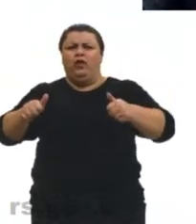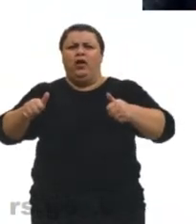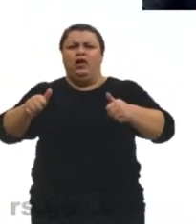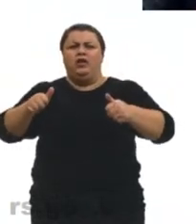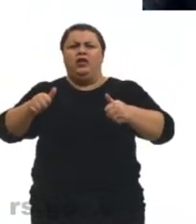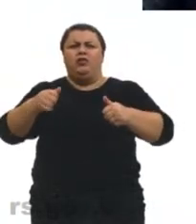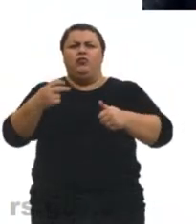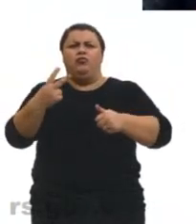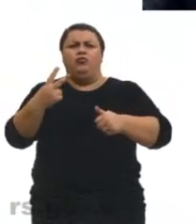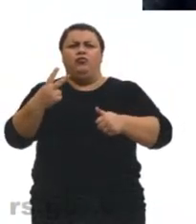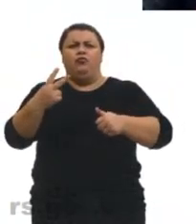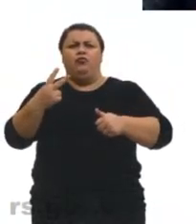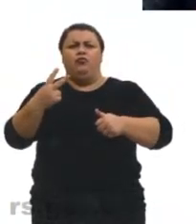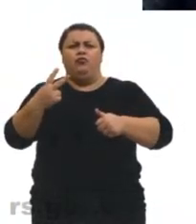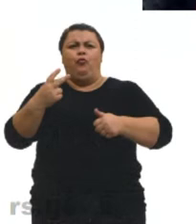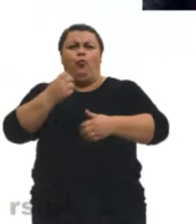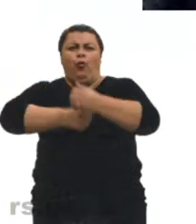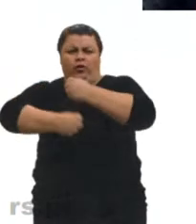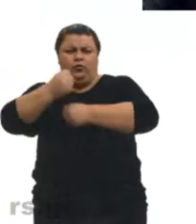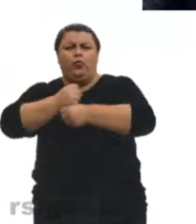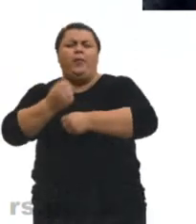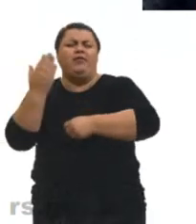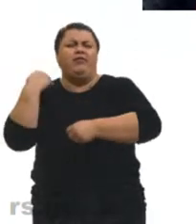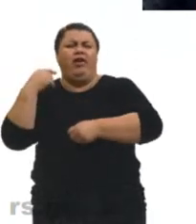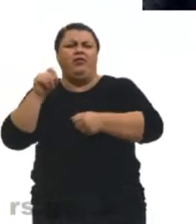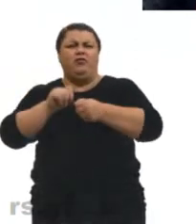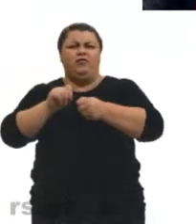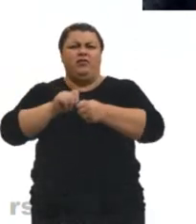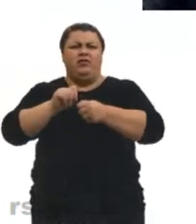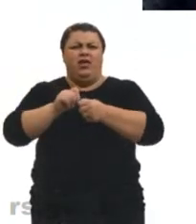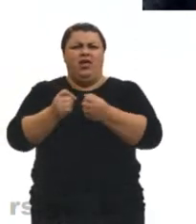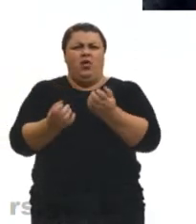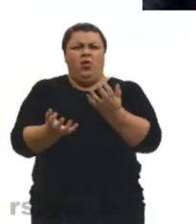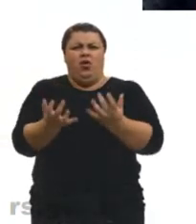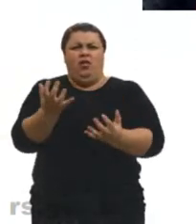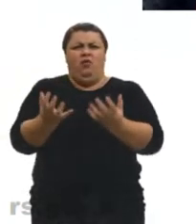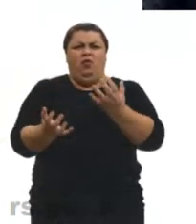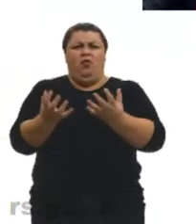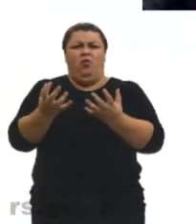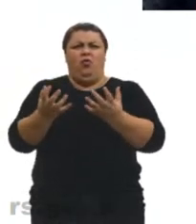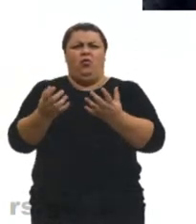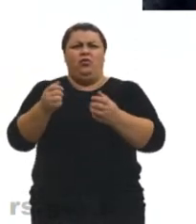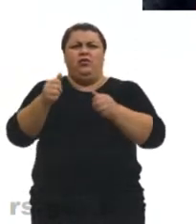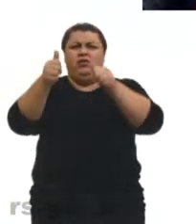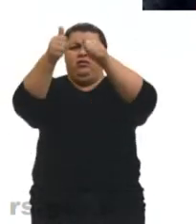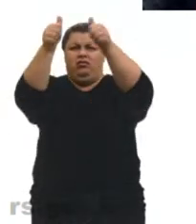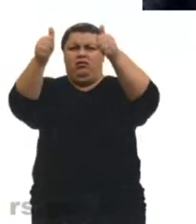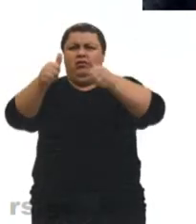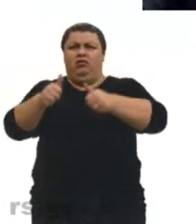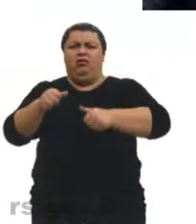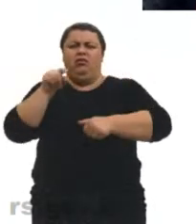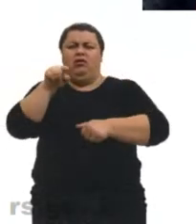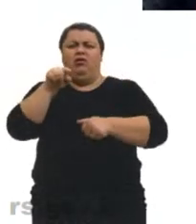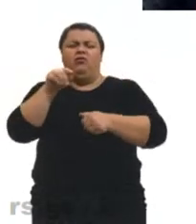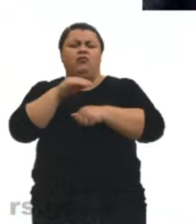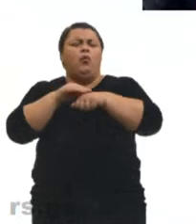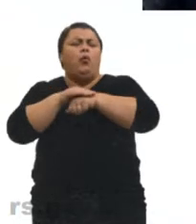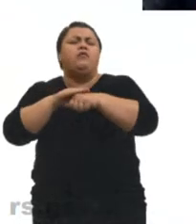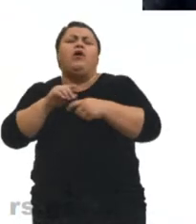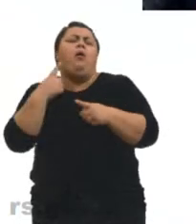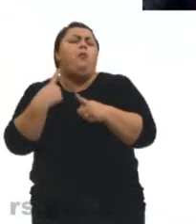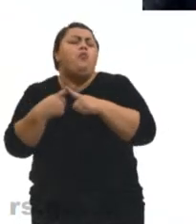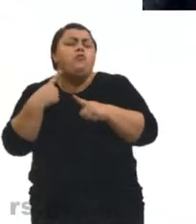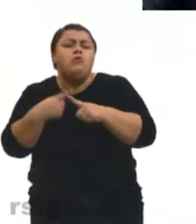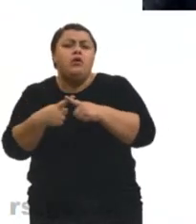estátua então sofreu uma ação ela foi vandalizada né colocaram fogo nessa estátua e a gente vai conversar um pouquinho né porque